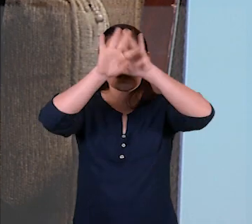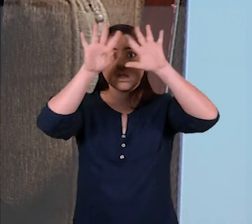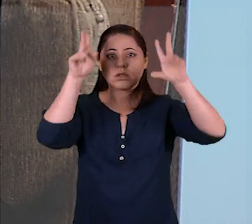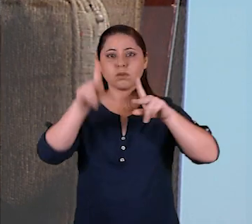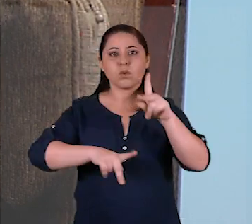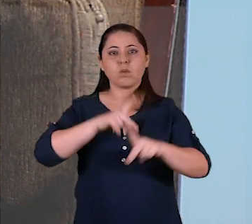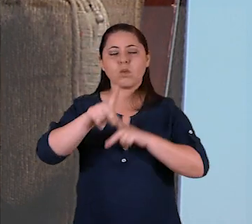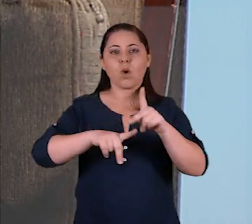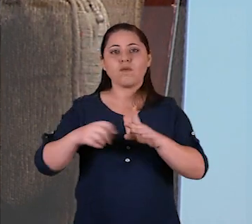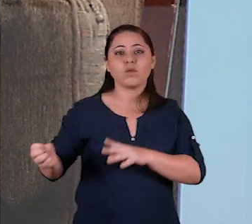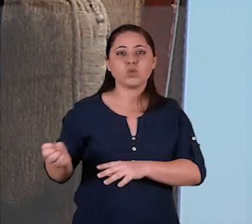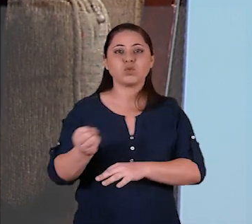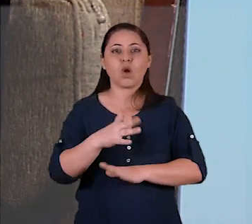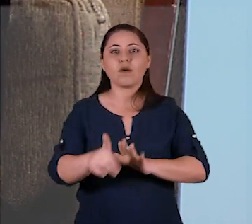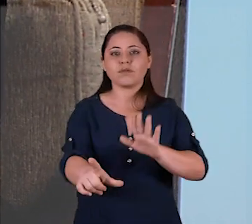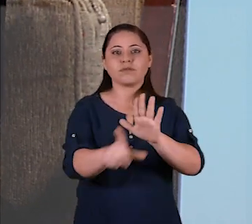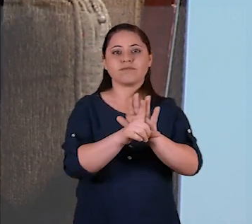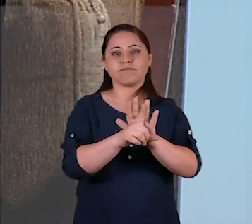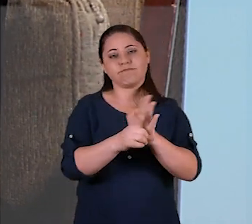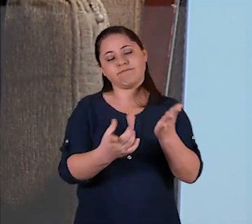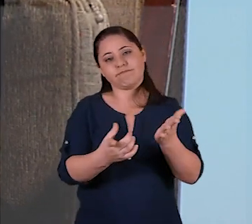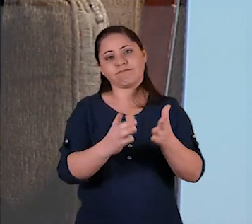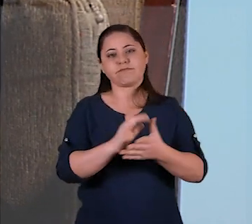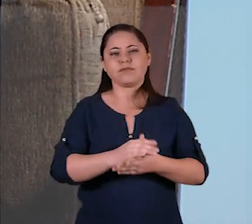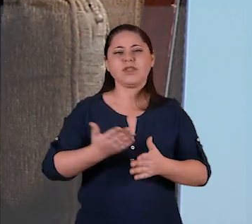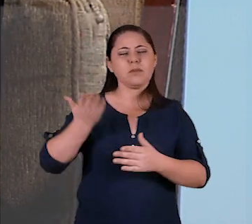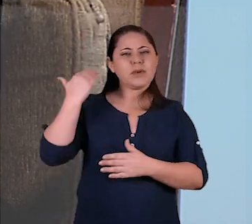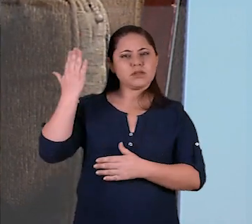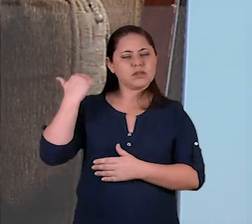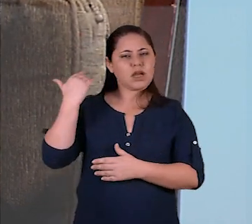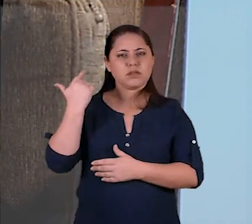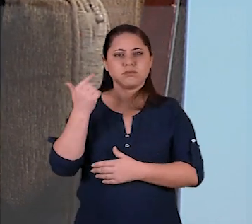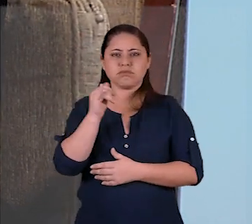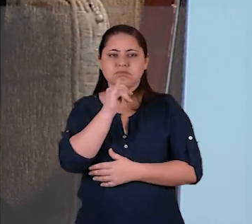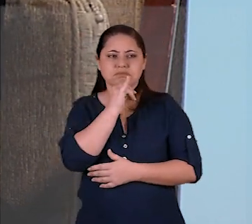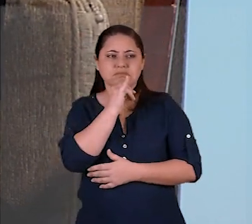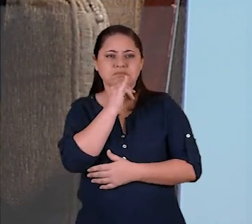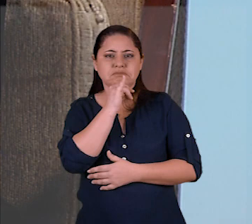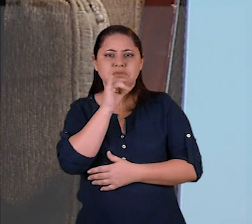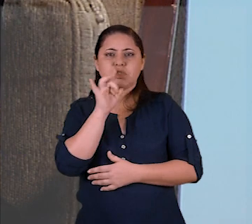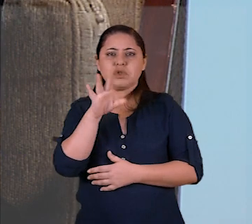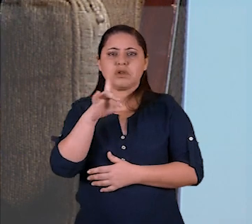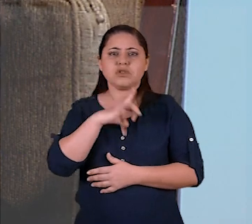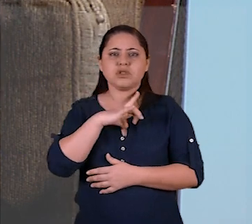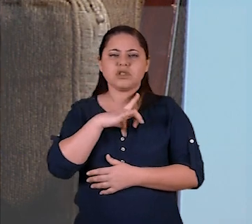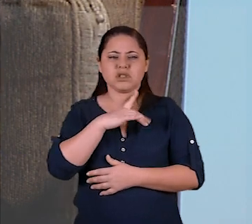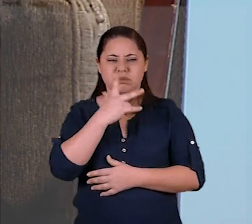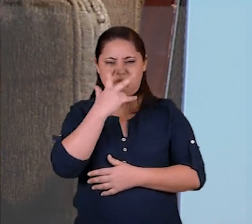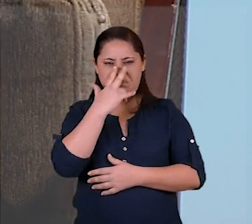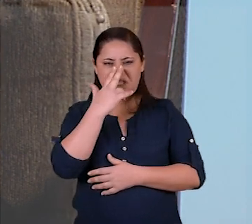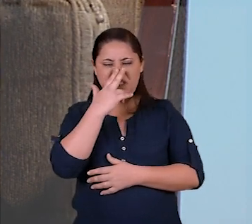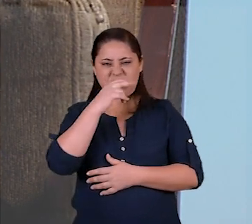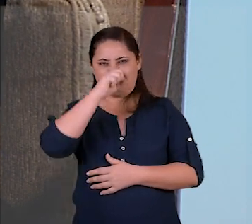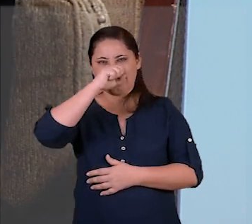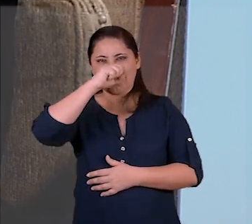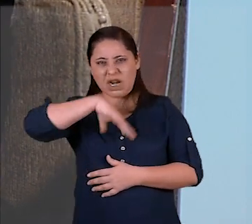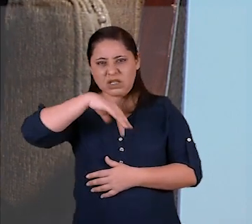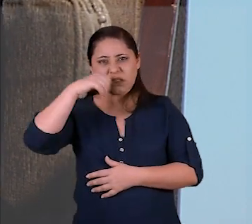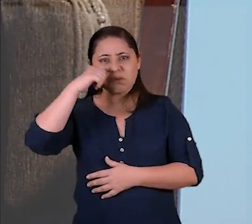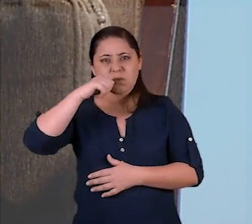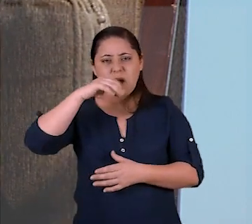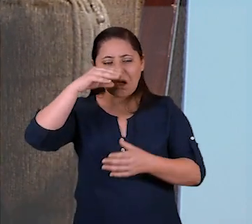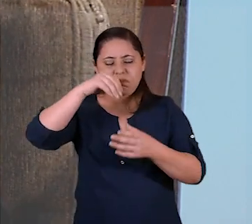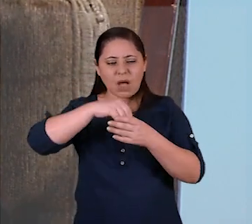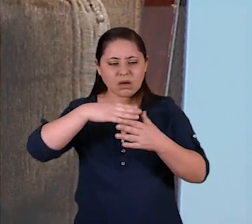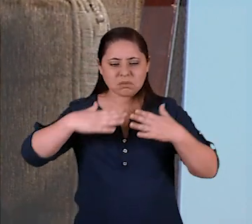para a população das inovações da lei, né? Antigamente, por exemplo, a gente só tinha a impressão de que violência contra a mulher